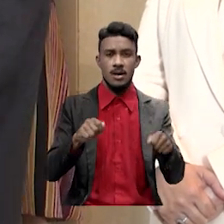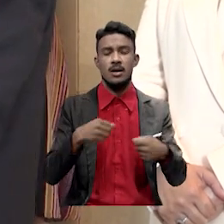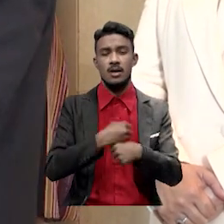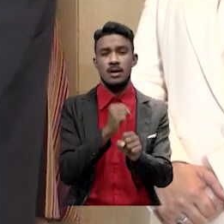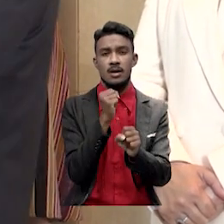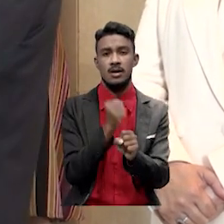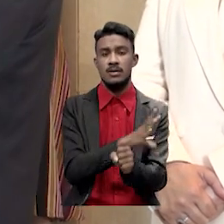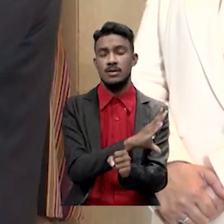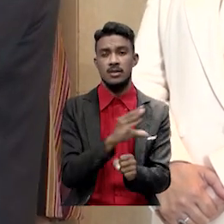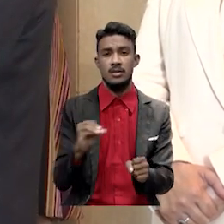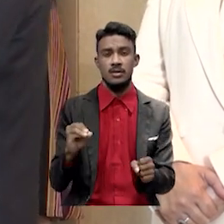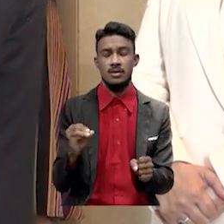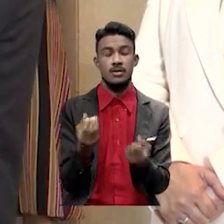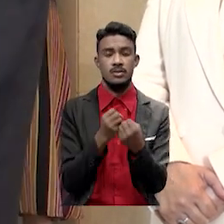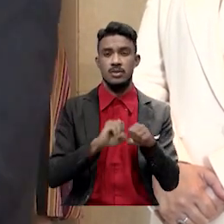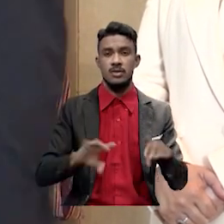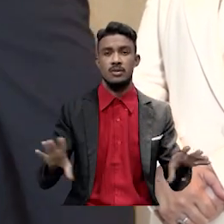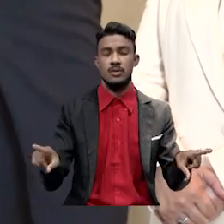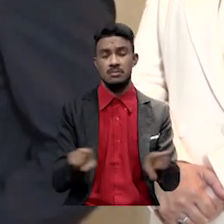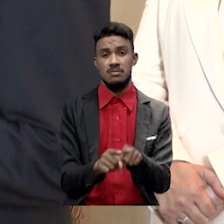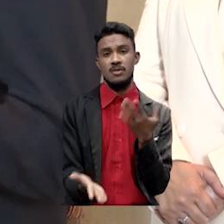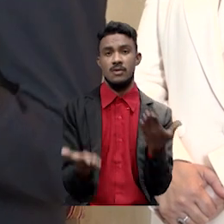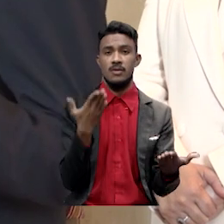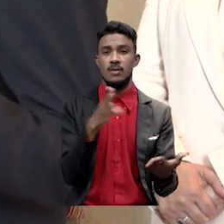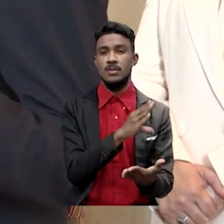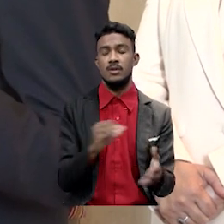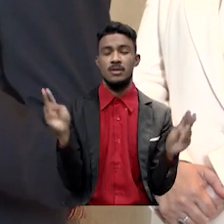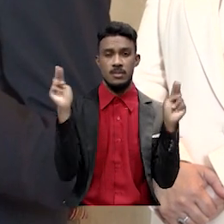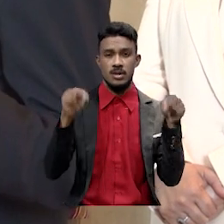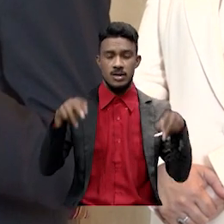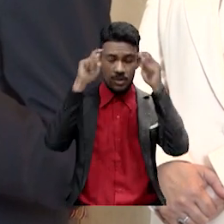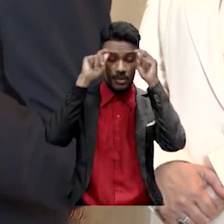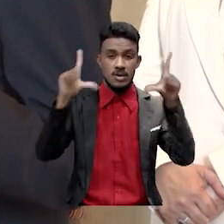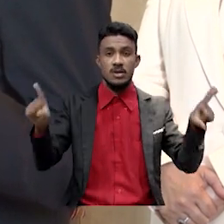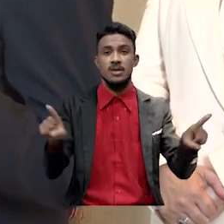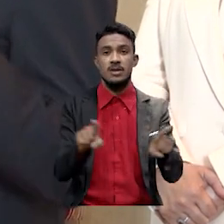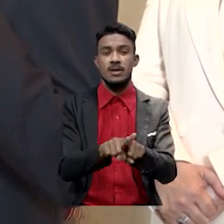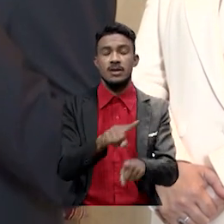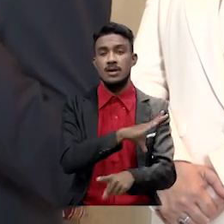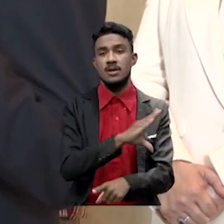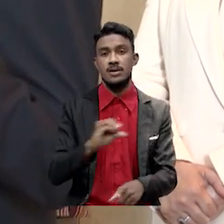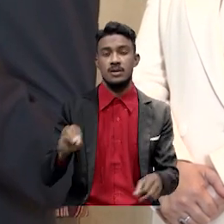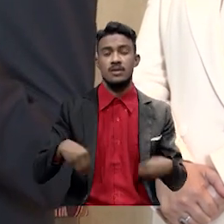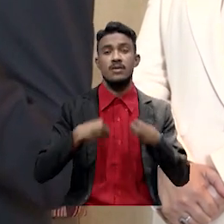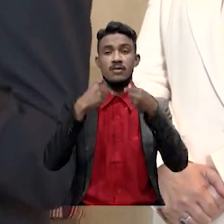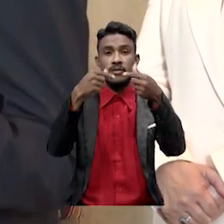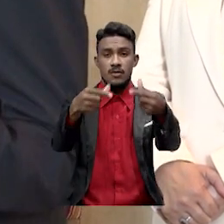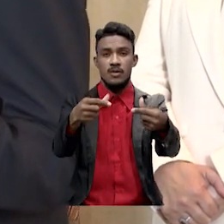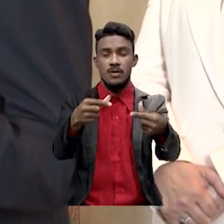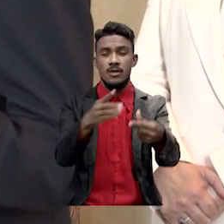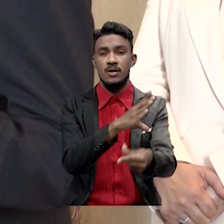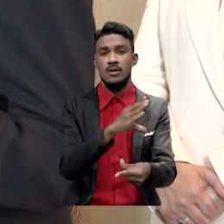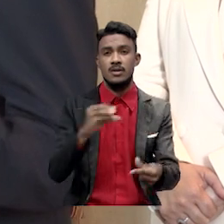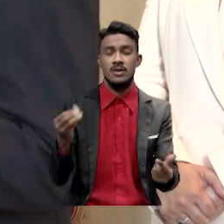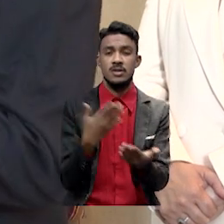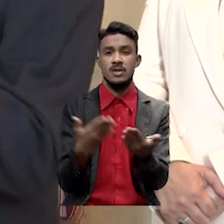para combater a pandemia. Conforme com as necessidades de Timor-Leste, a China vai oferecer o